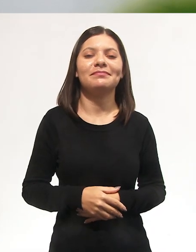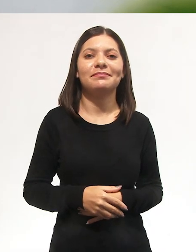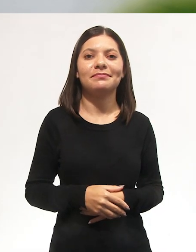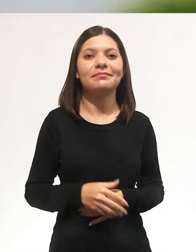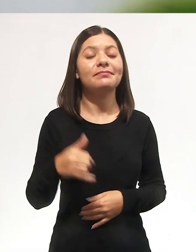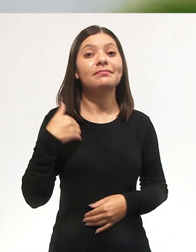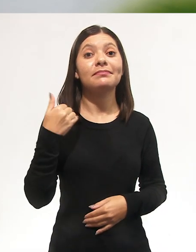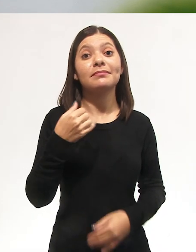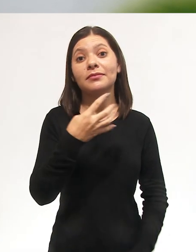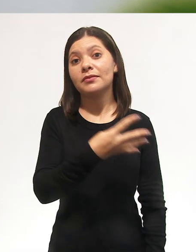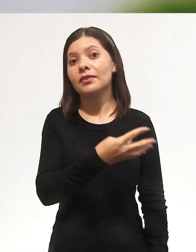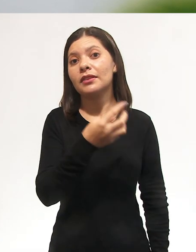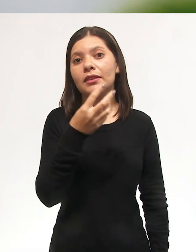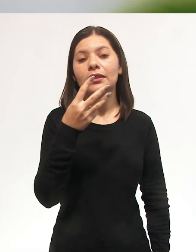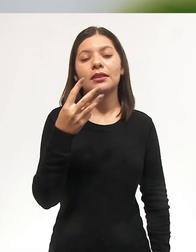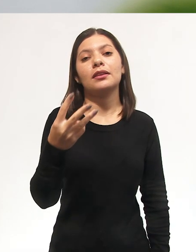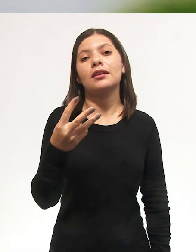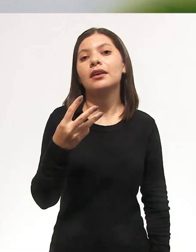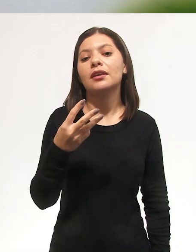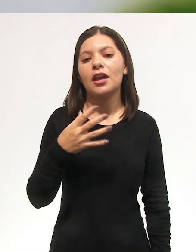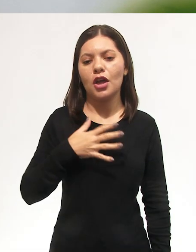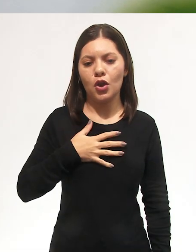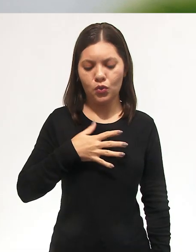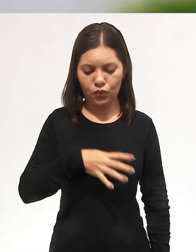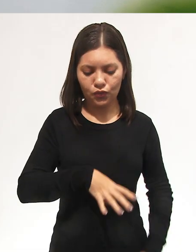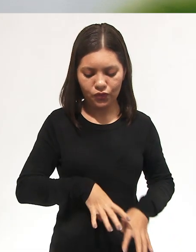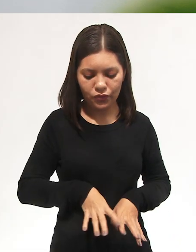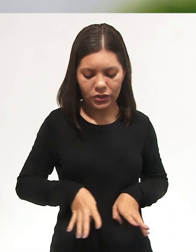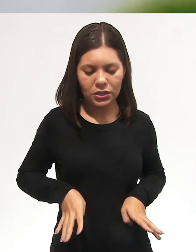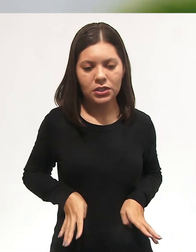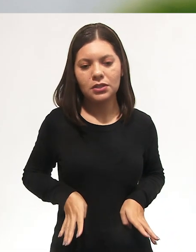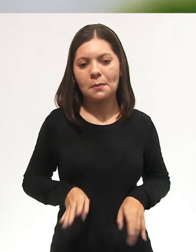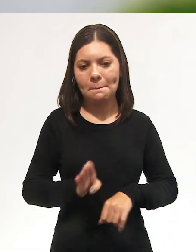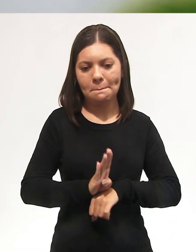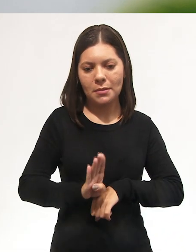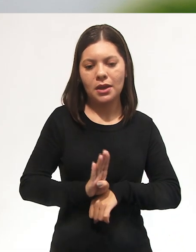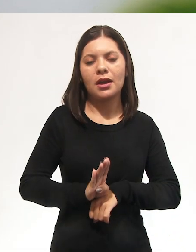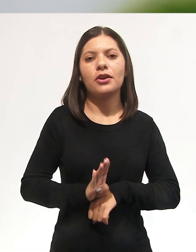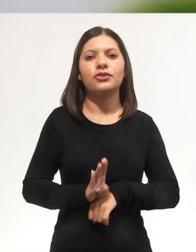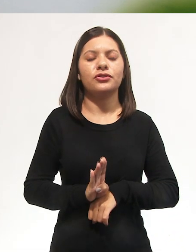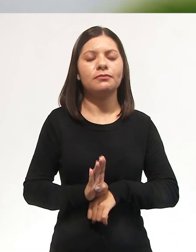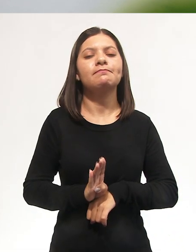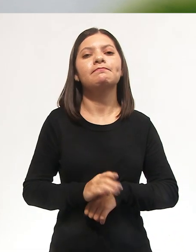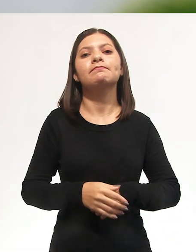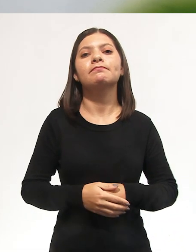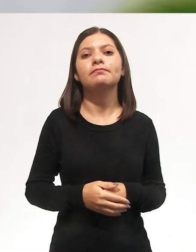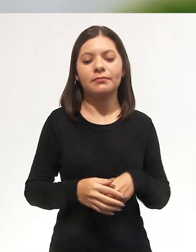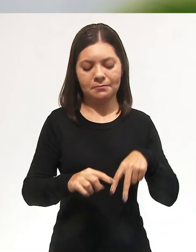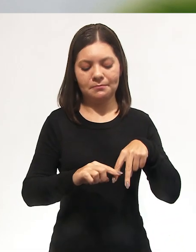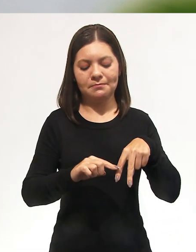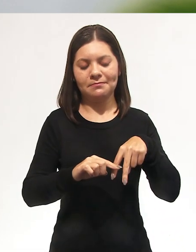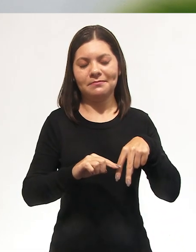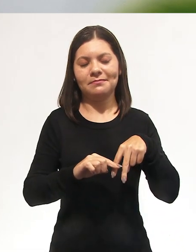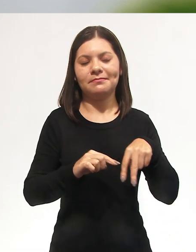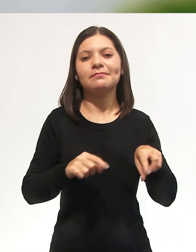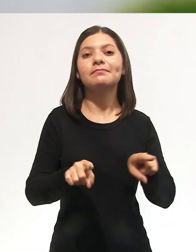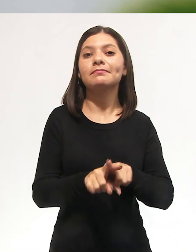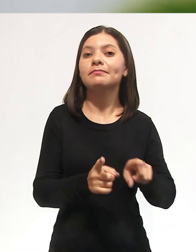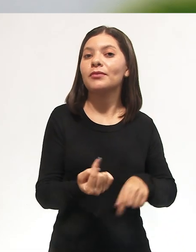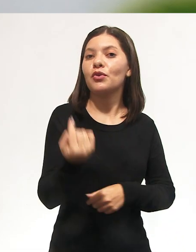Tenho 43 anos, estou com um vestido bege na altura do joelho. Ao fundo está a plotagem